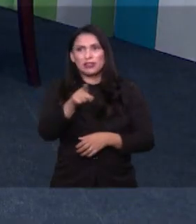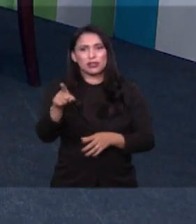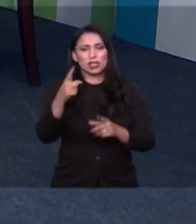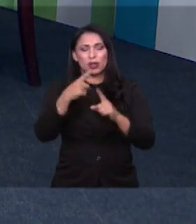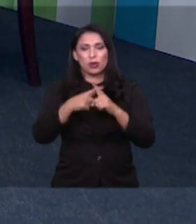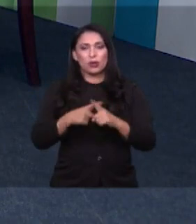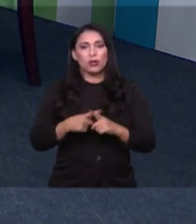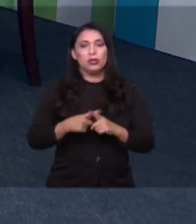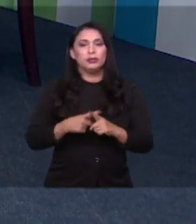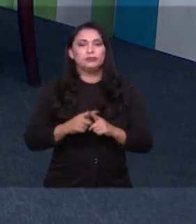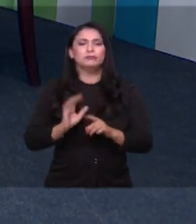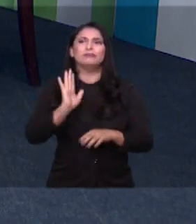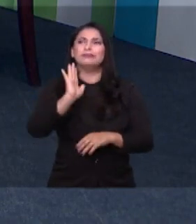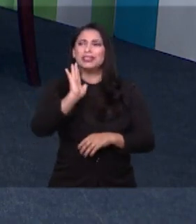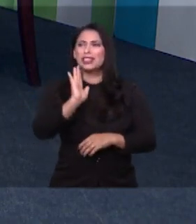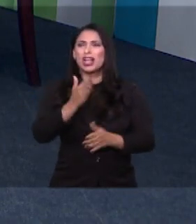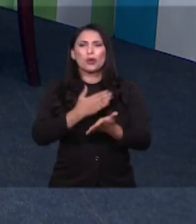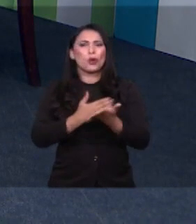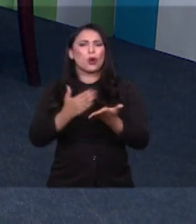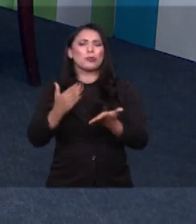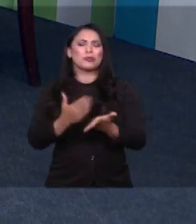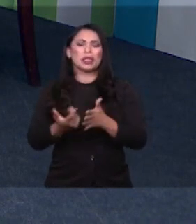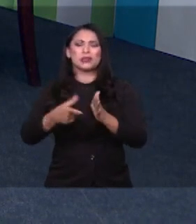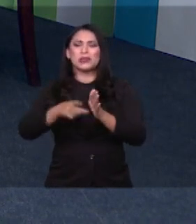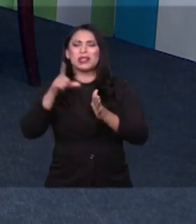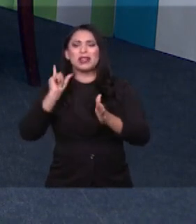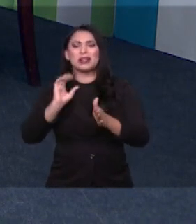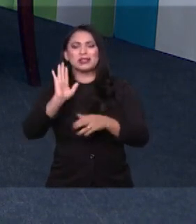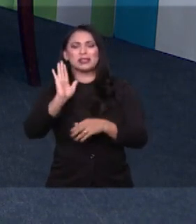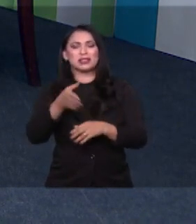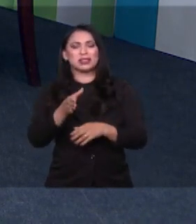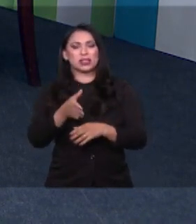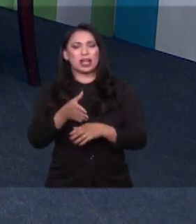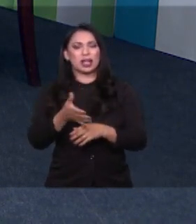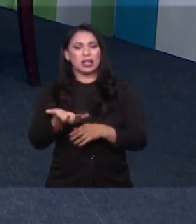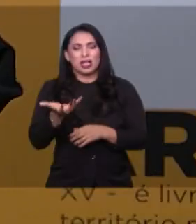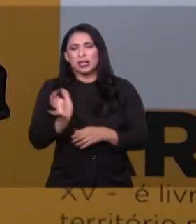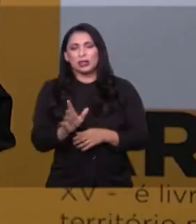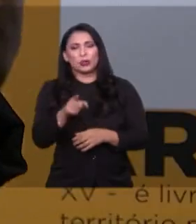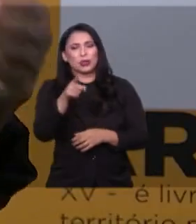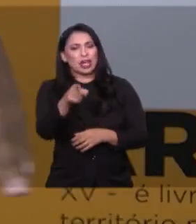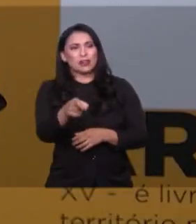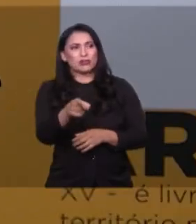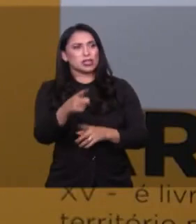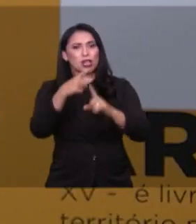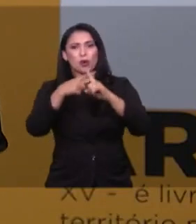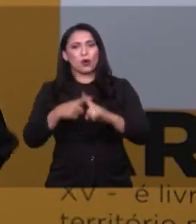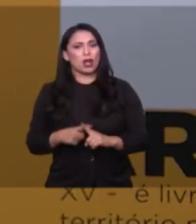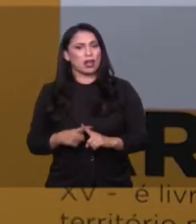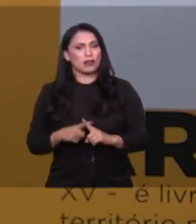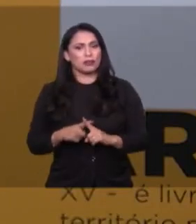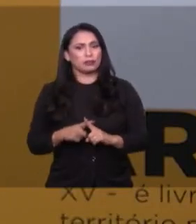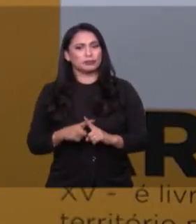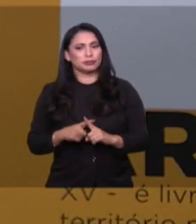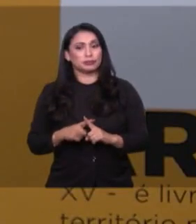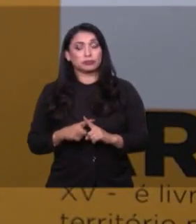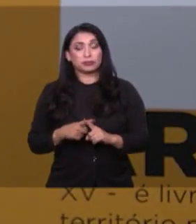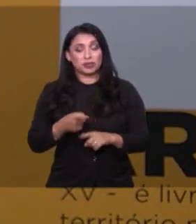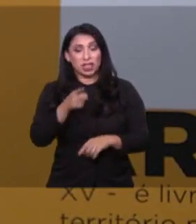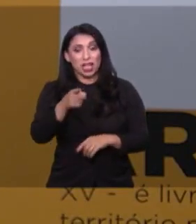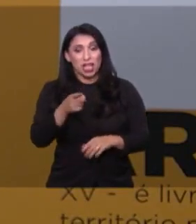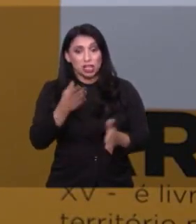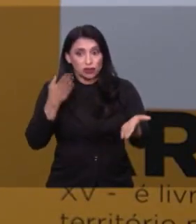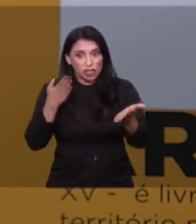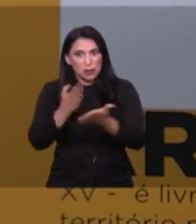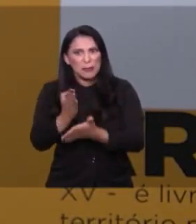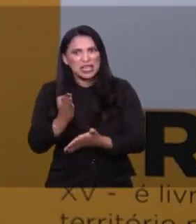Já trata de maneira diferente. Você já viu que a banca que não quis você concorrer ali, não quis você. E se você passar, a banca